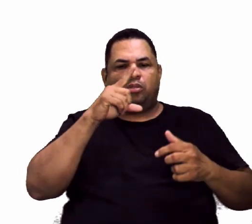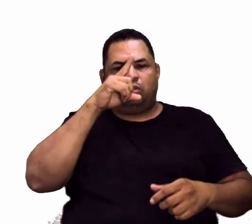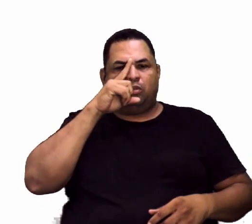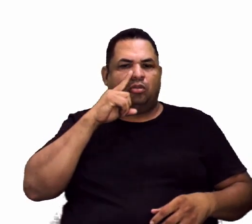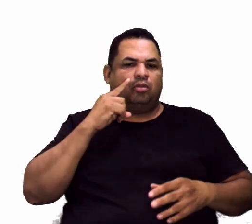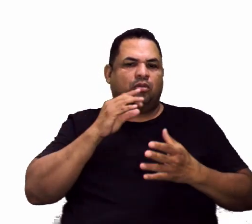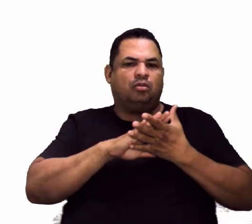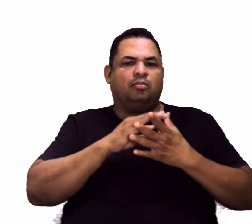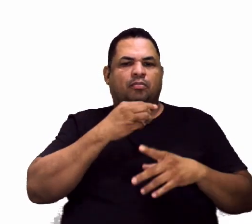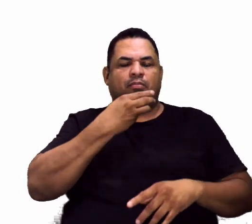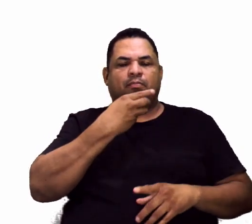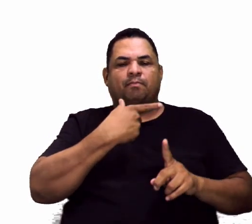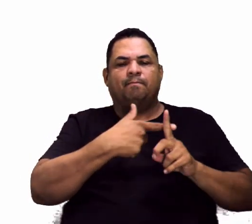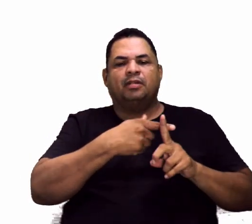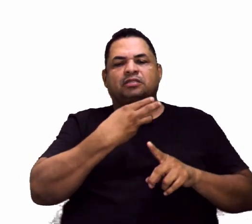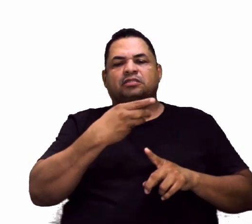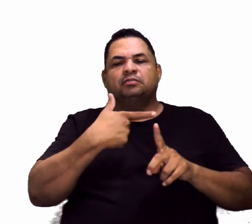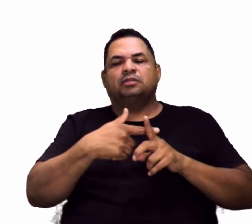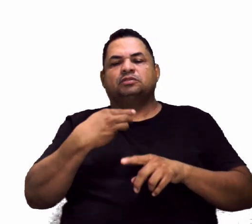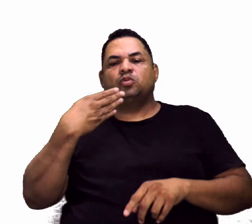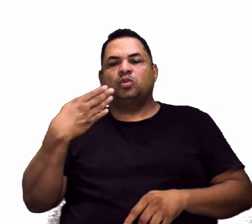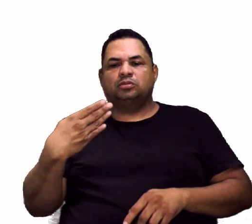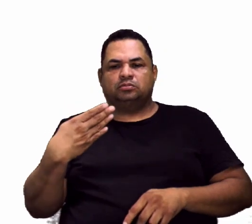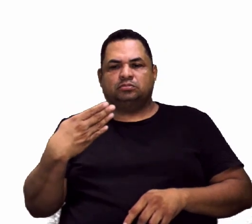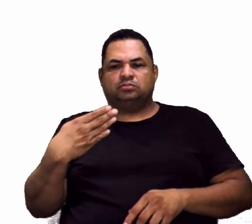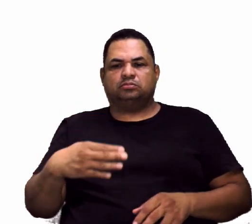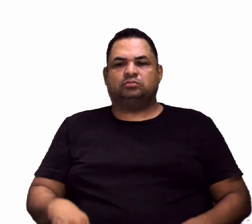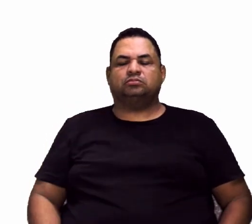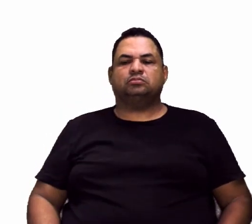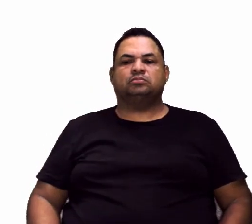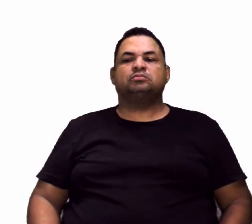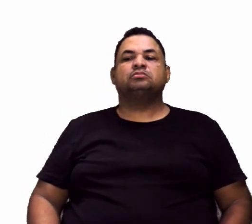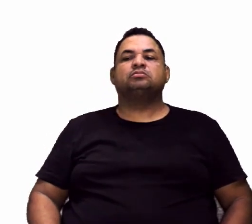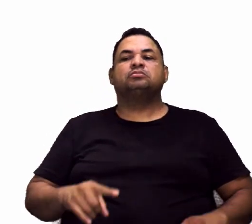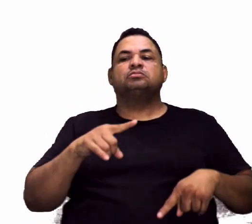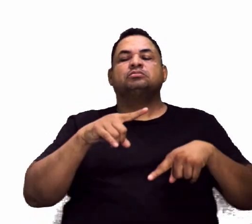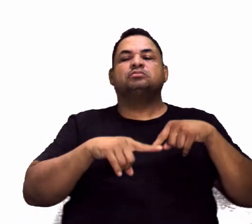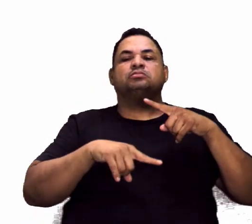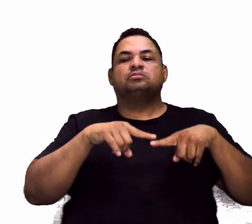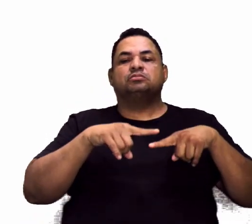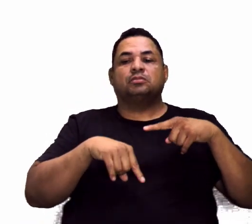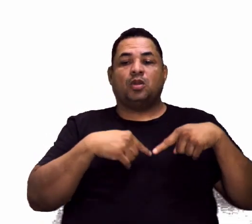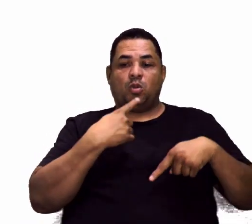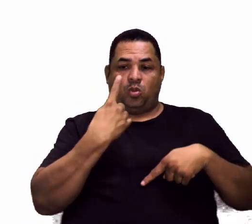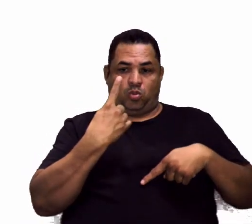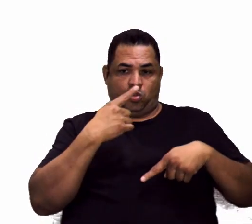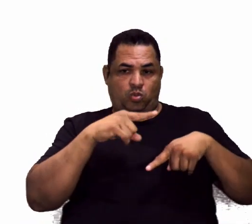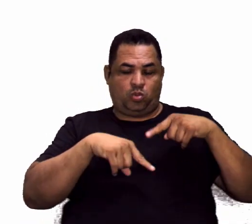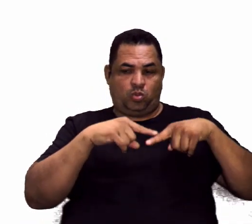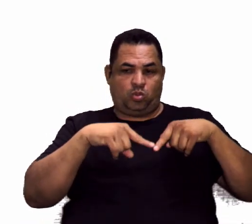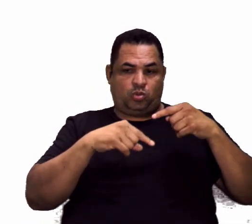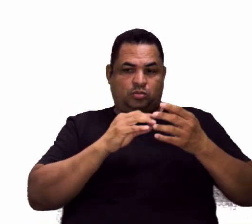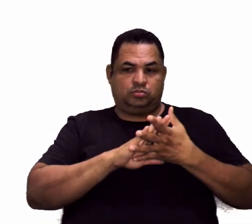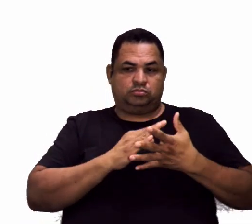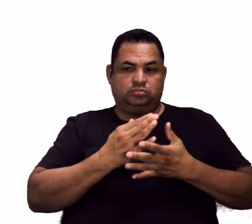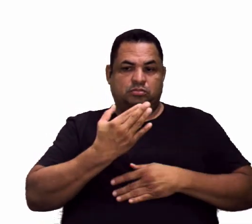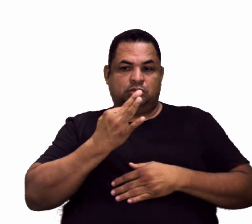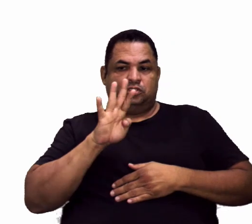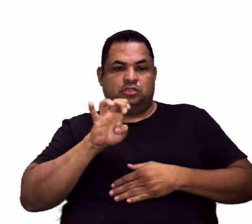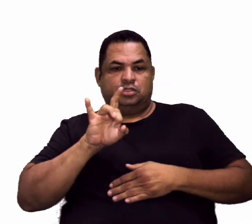oxidação +3 e +4. Um destes elementos, o